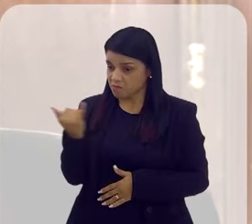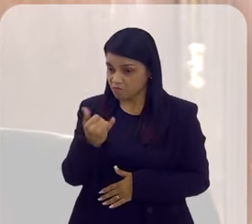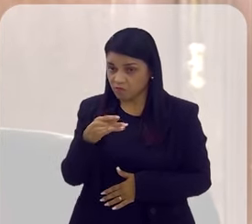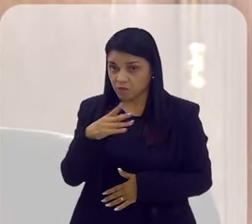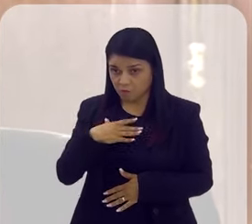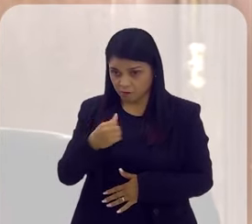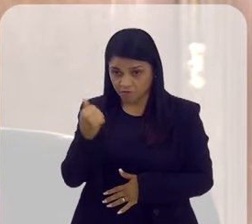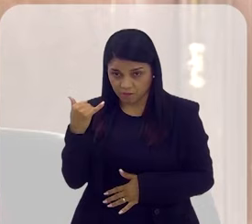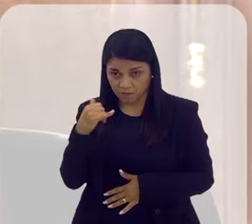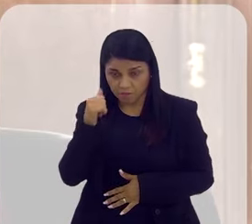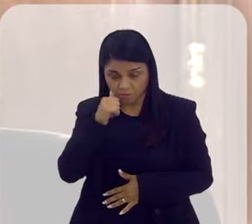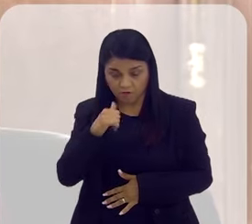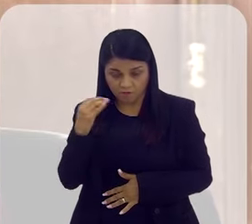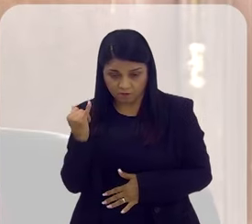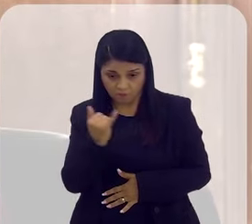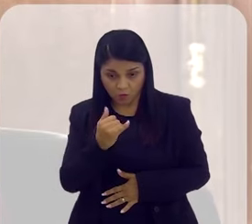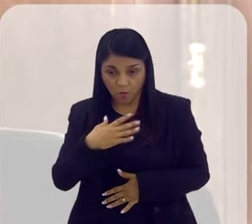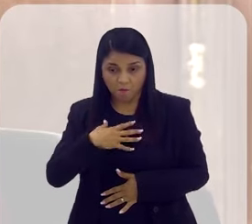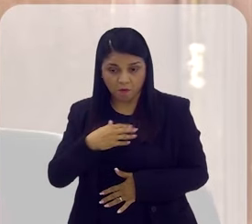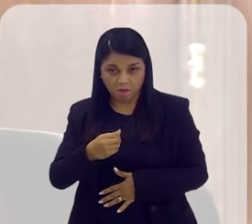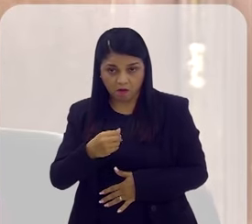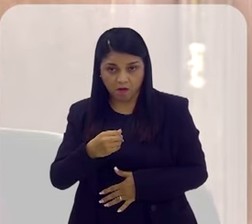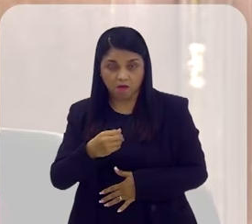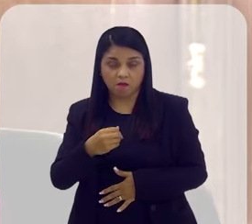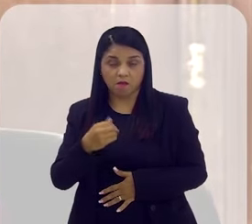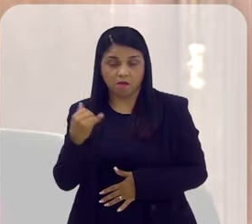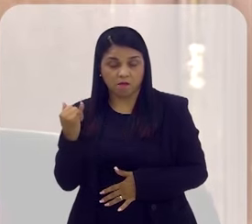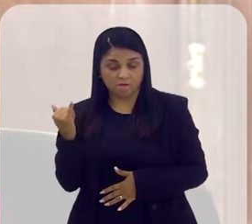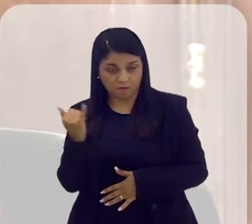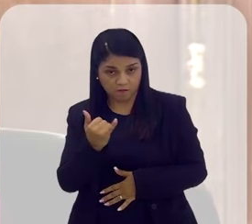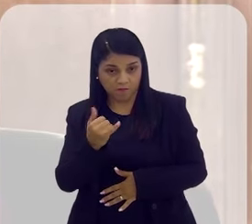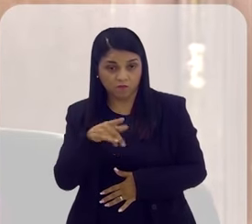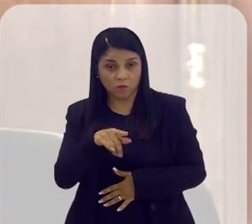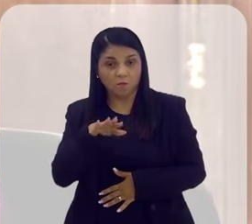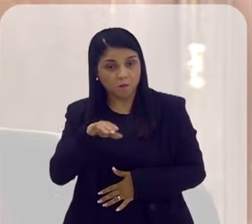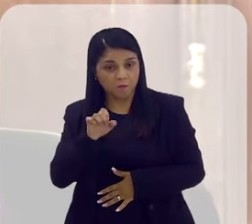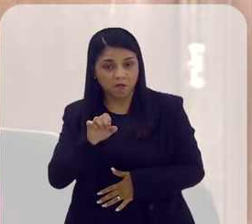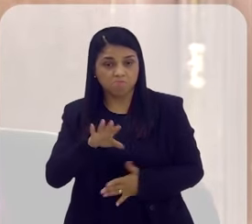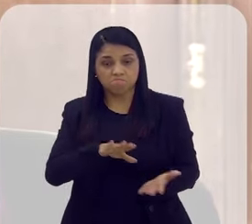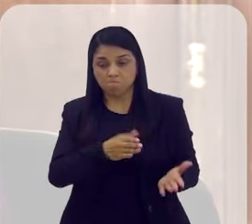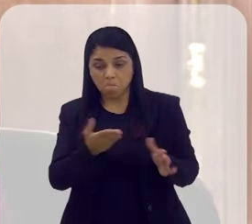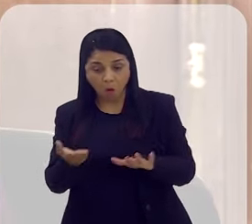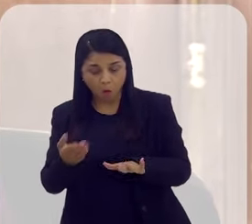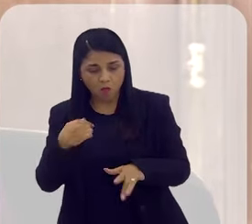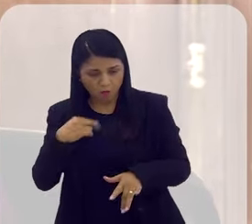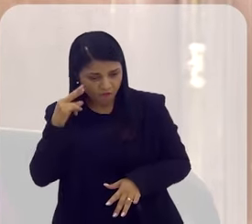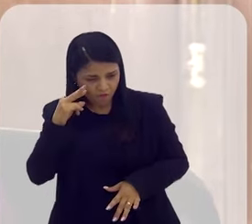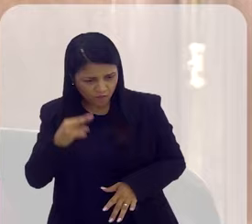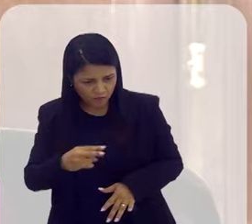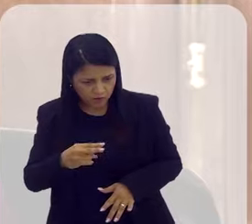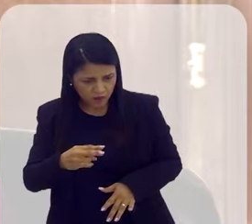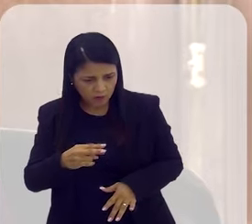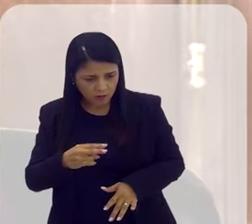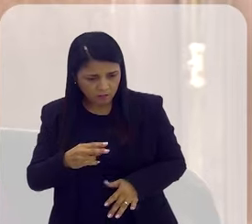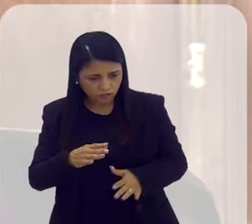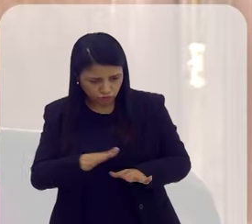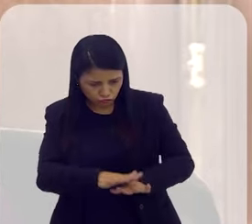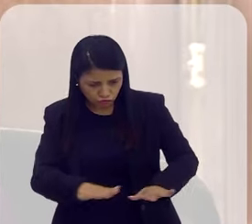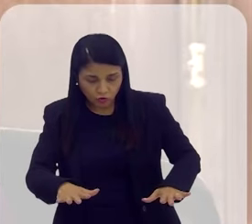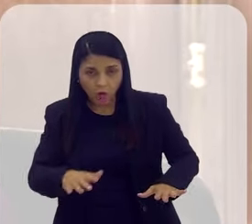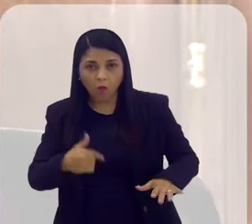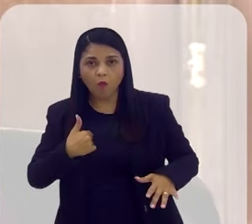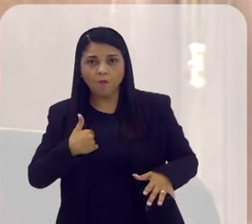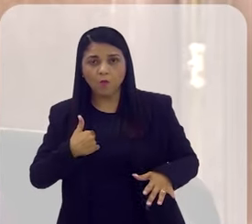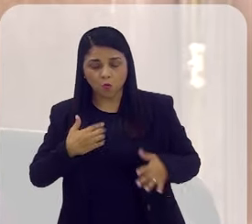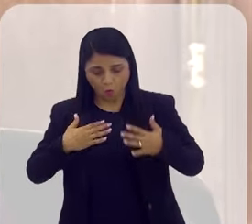minha mãe já não está mais conosco. Meu Deus! E aí foi aquele desespero, só que eu via meu corpo lá no chão, no colo